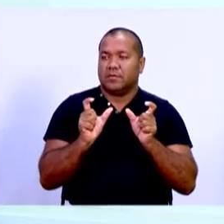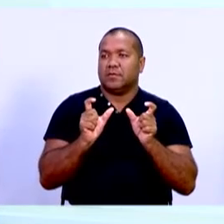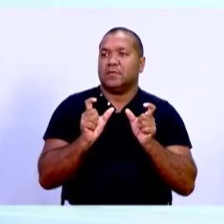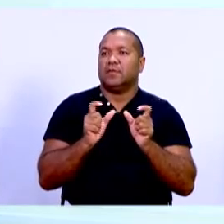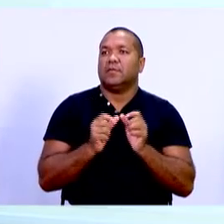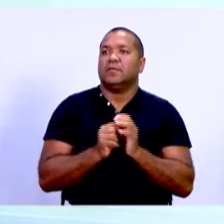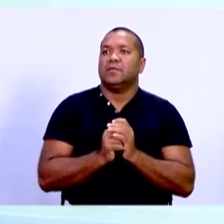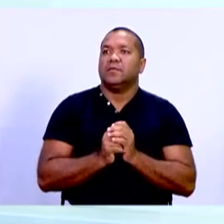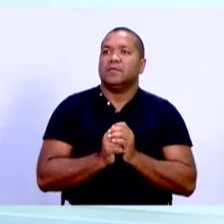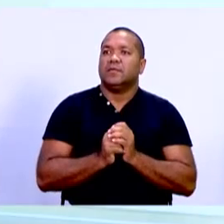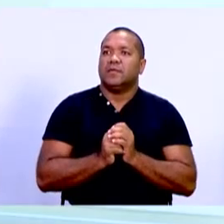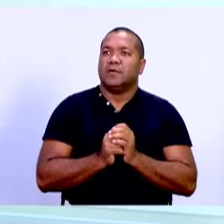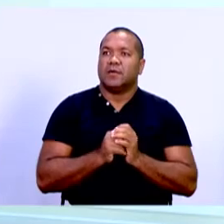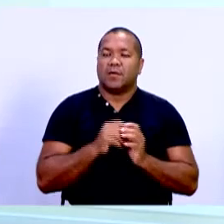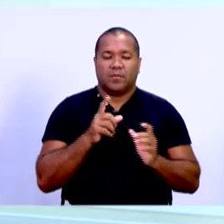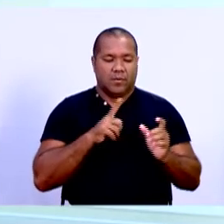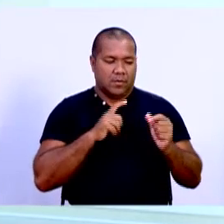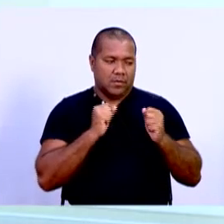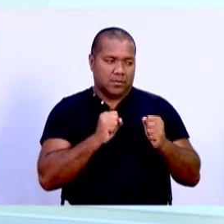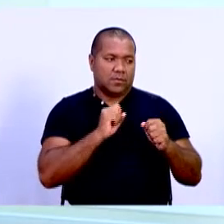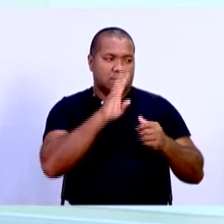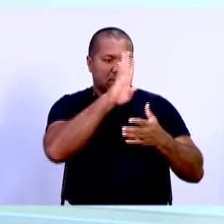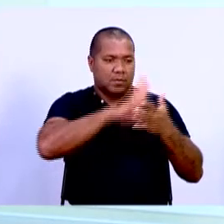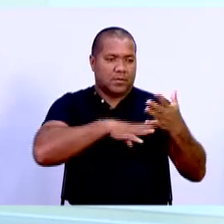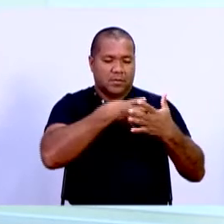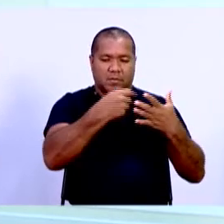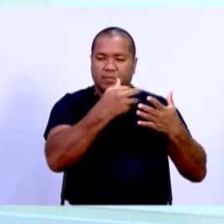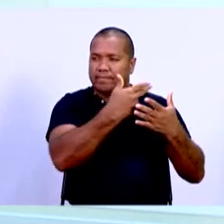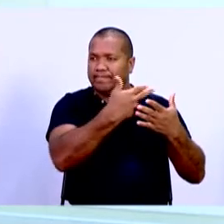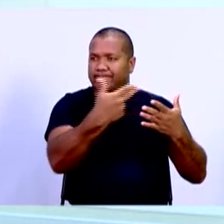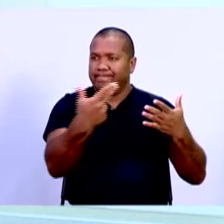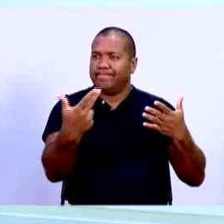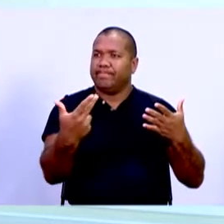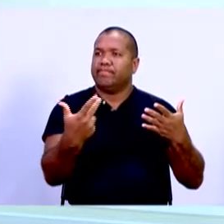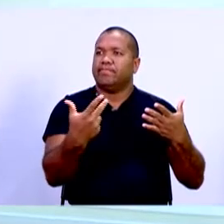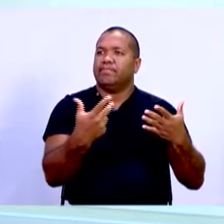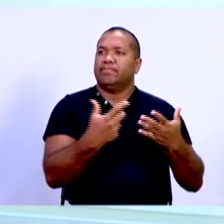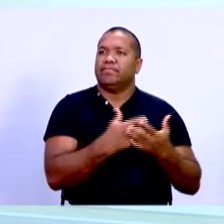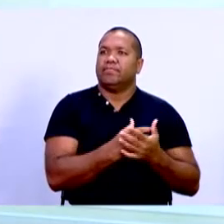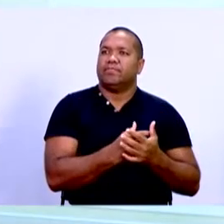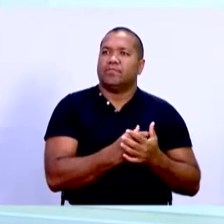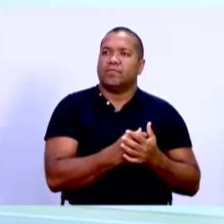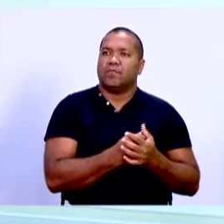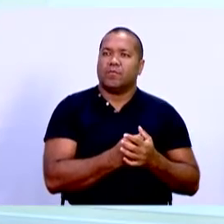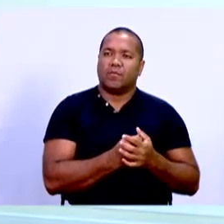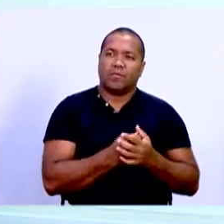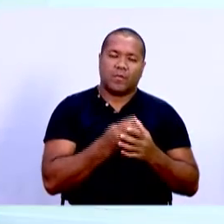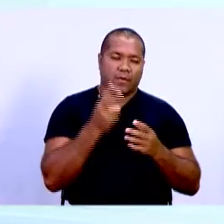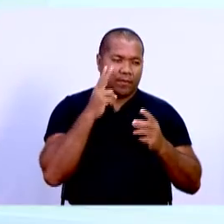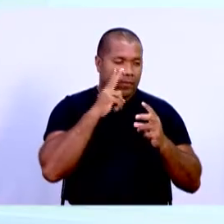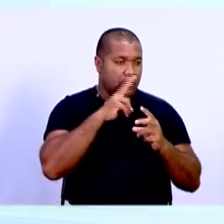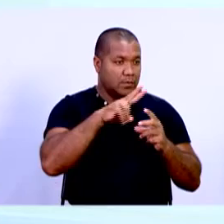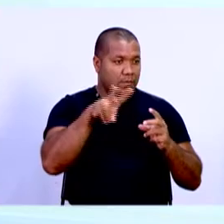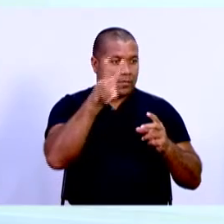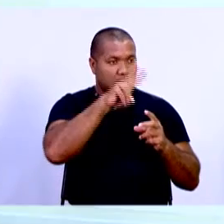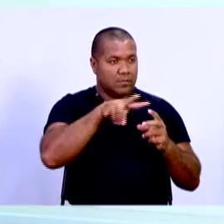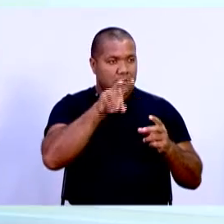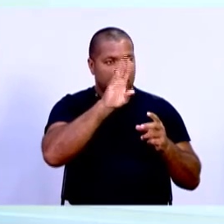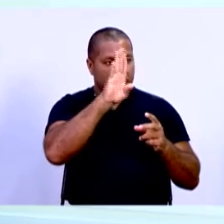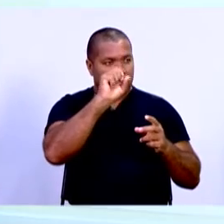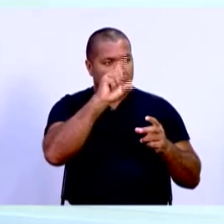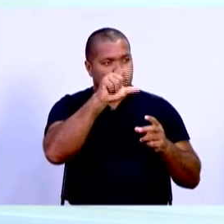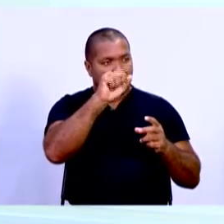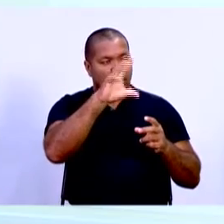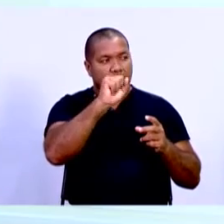origem, que pode ser uma tabela, várias tabelas, uma visão do seu banco de dados. Você